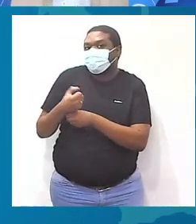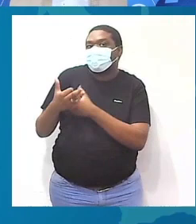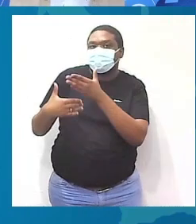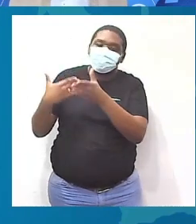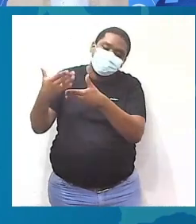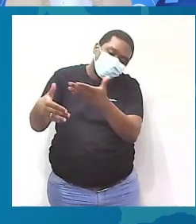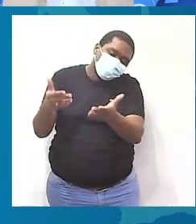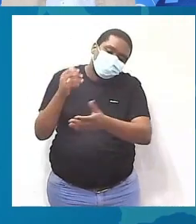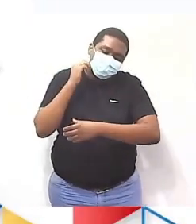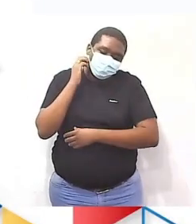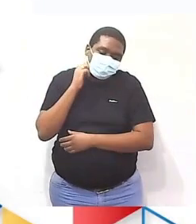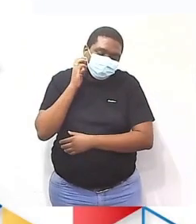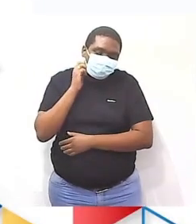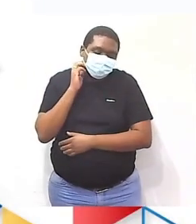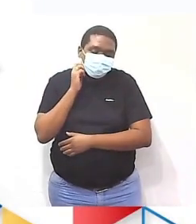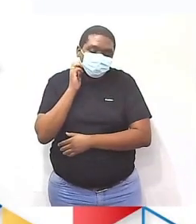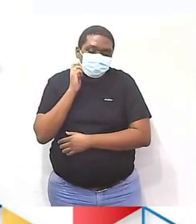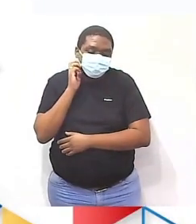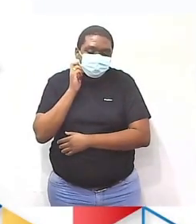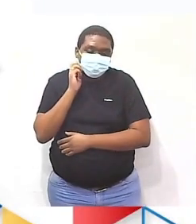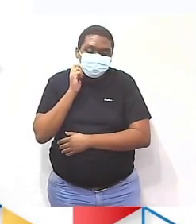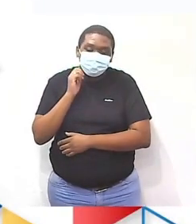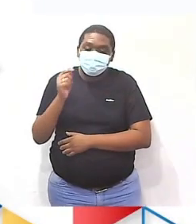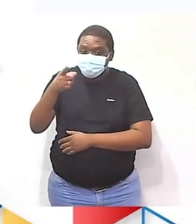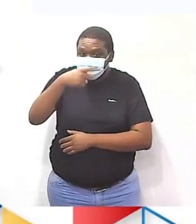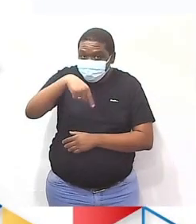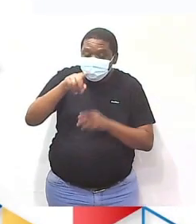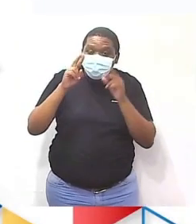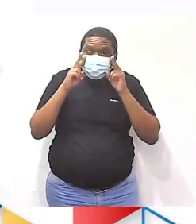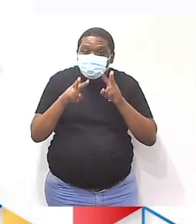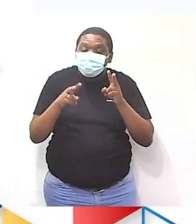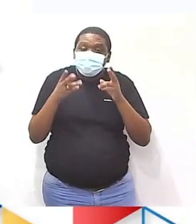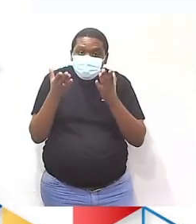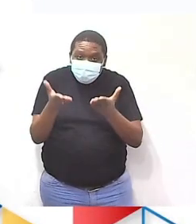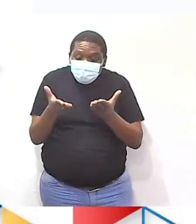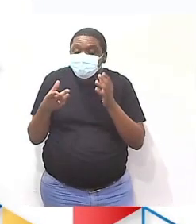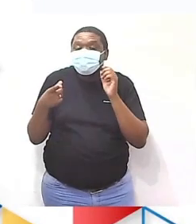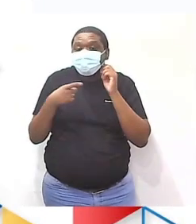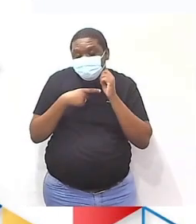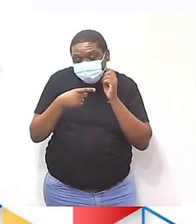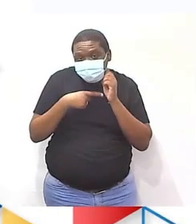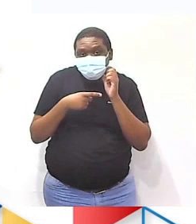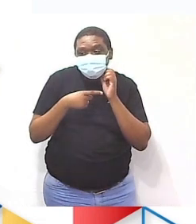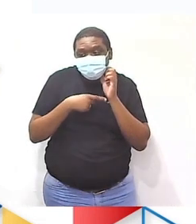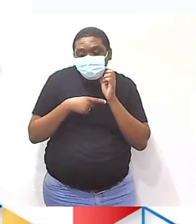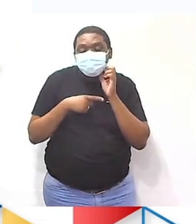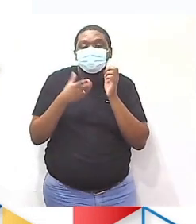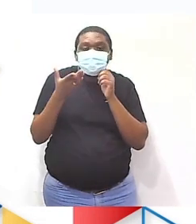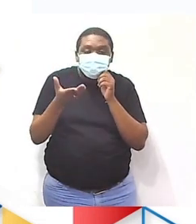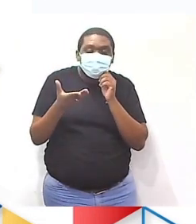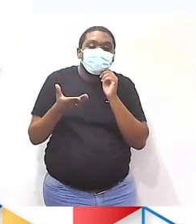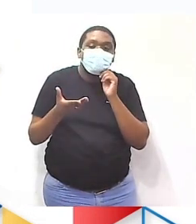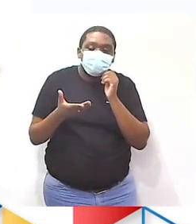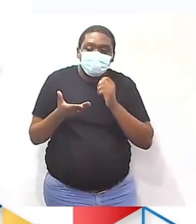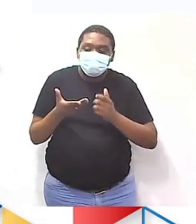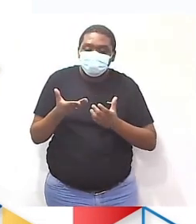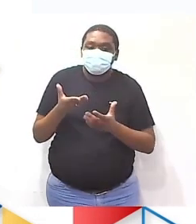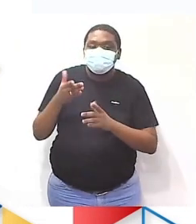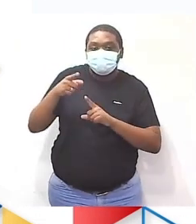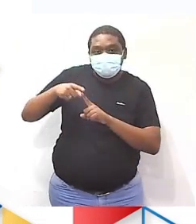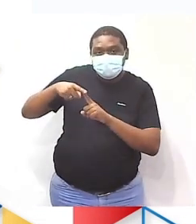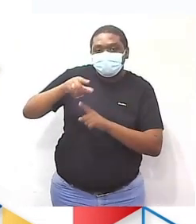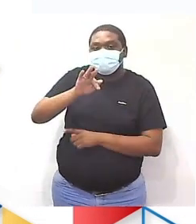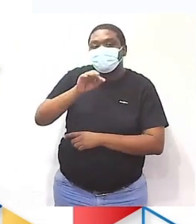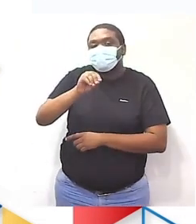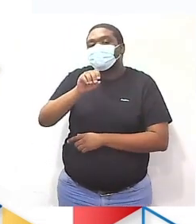E aí, nessa imagem que vocês estão observando, a gente tem justamente a formação dos